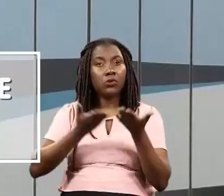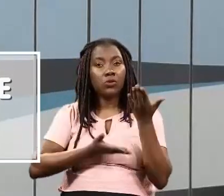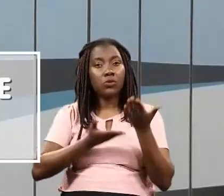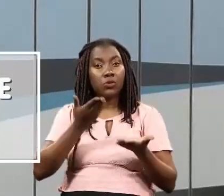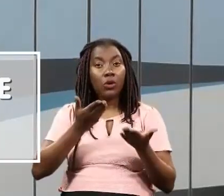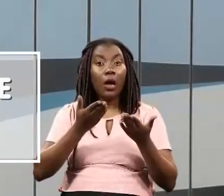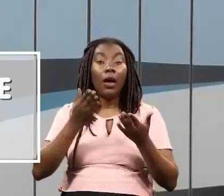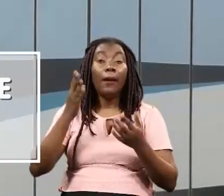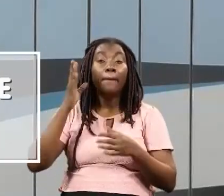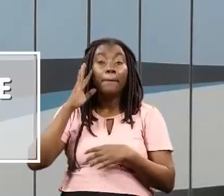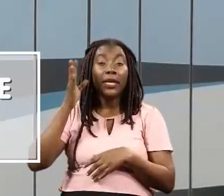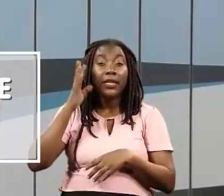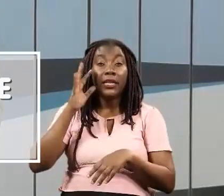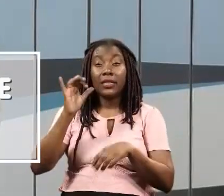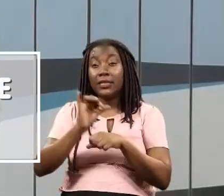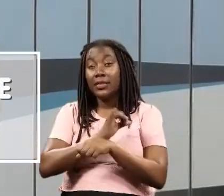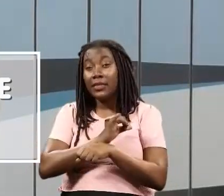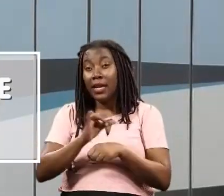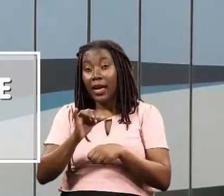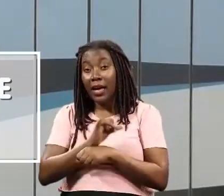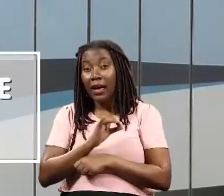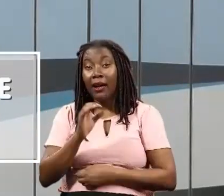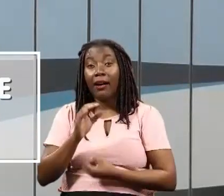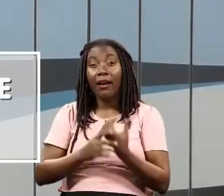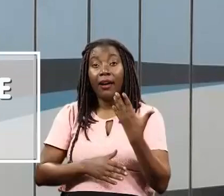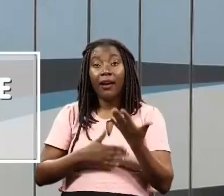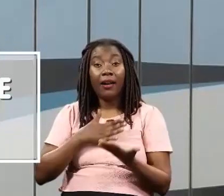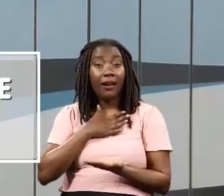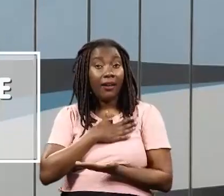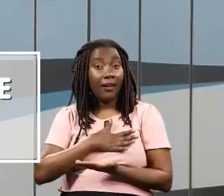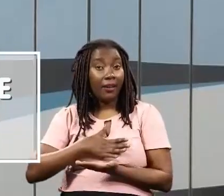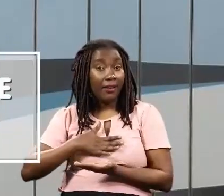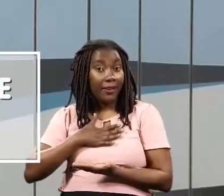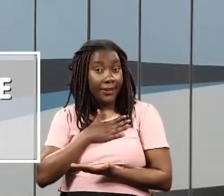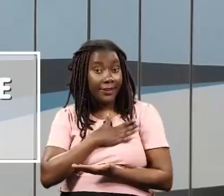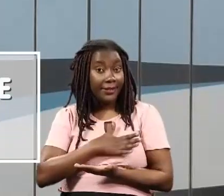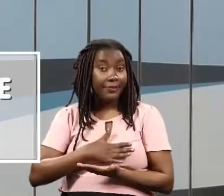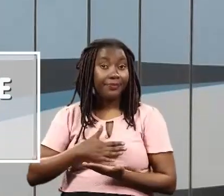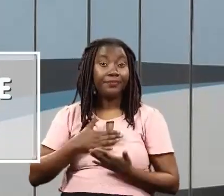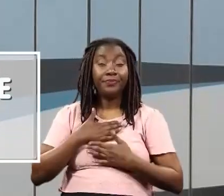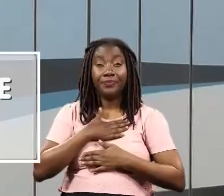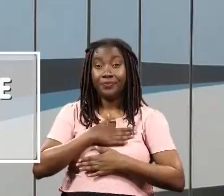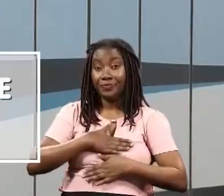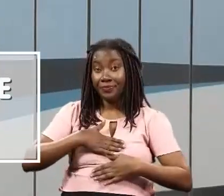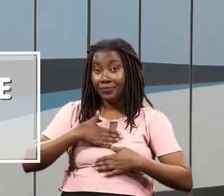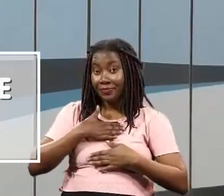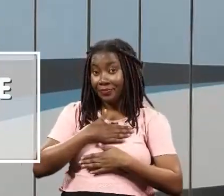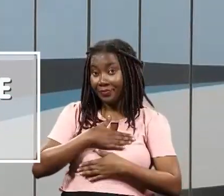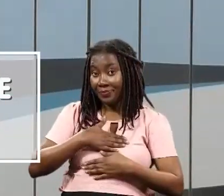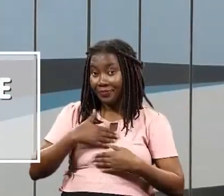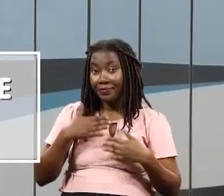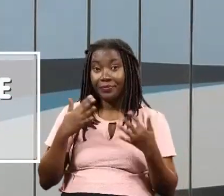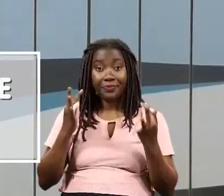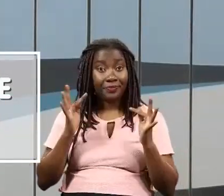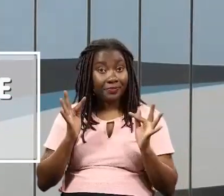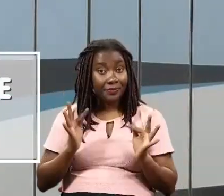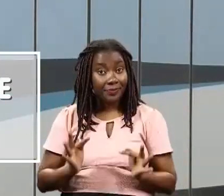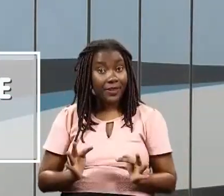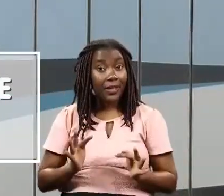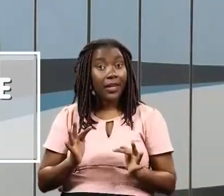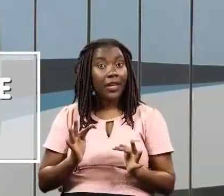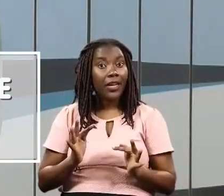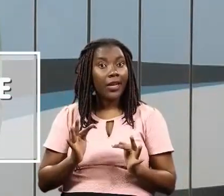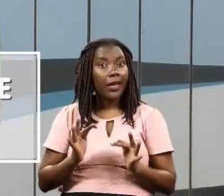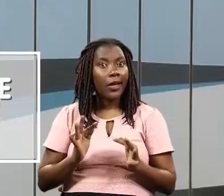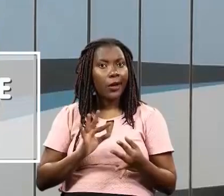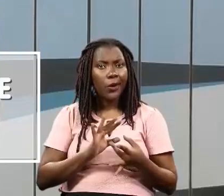em pensar em estratégias que gerem esse prazer, esse bem-estar, essa satisfação, fora do contexto